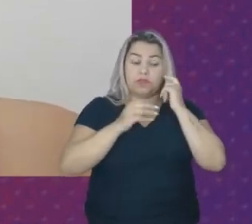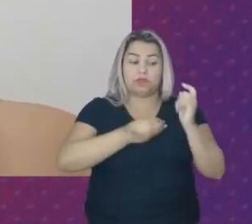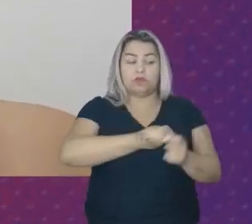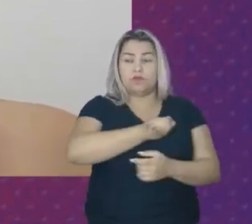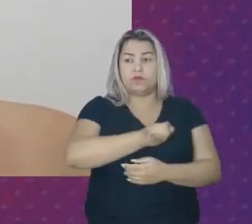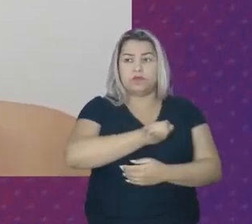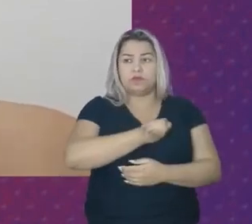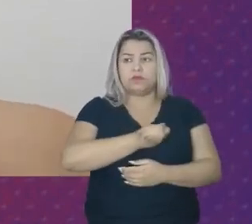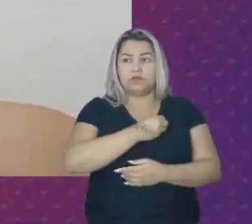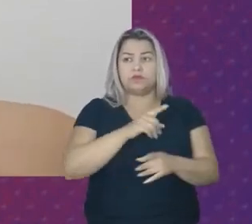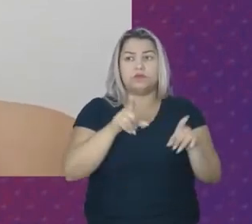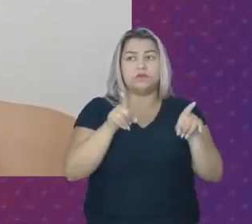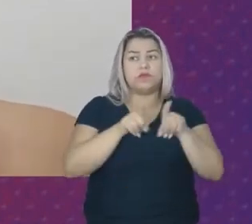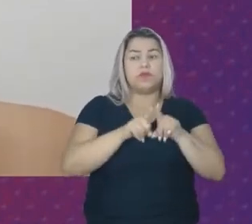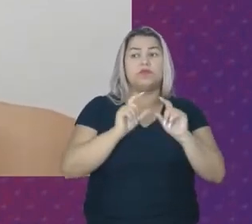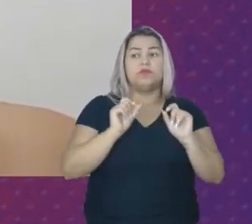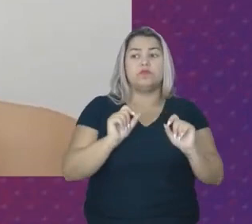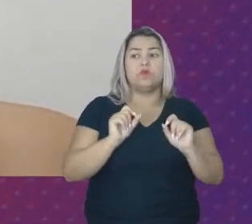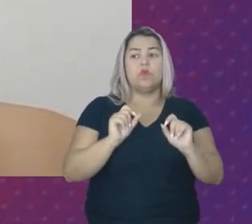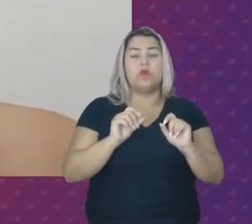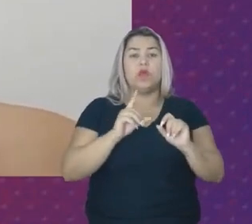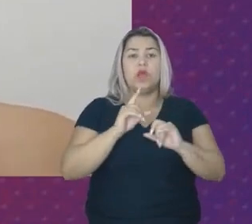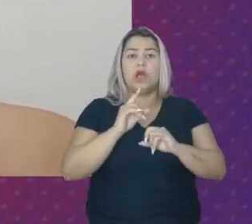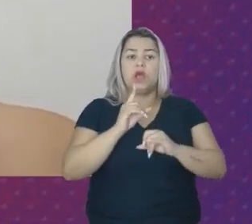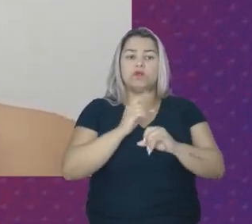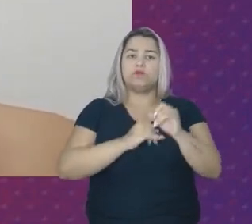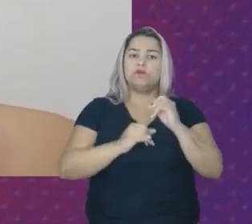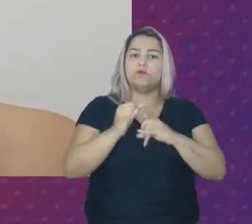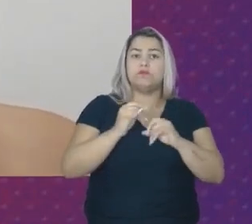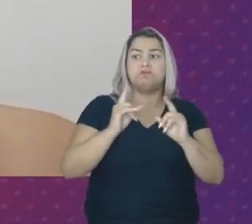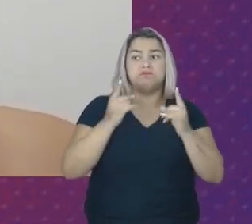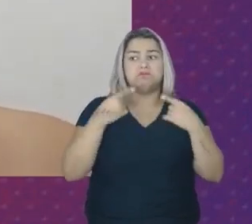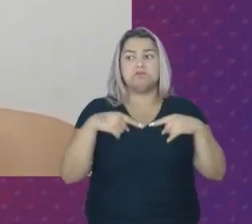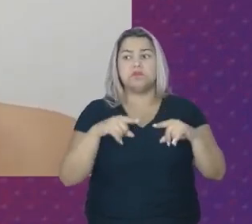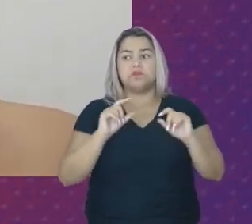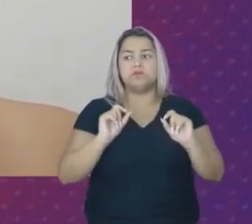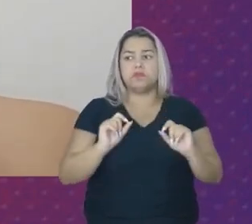presença, tanto digital quanto física,